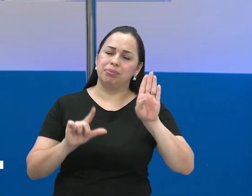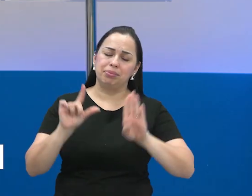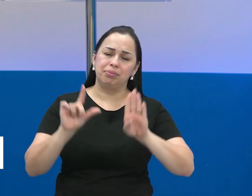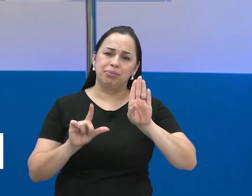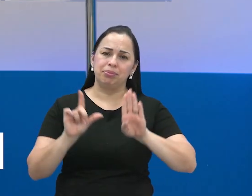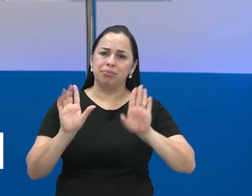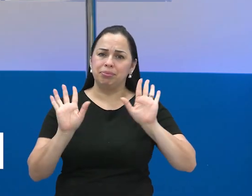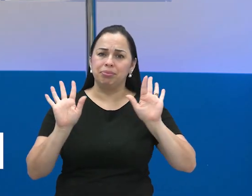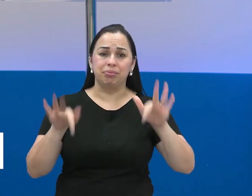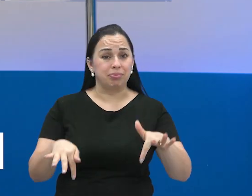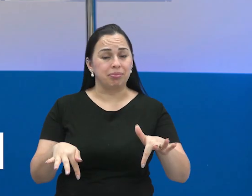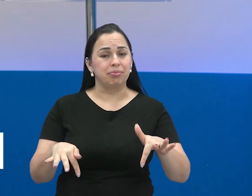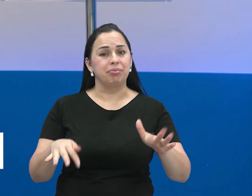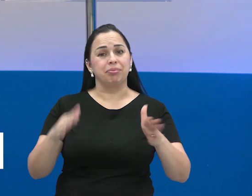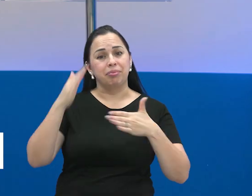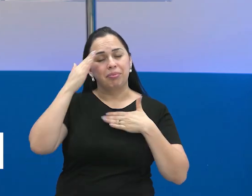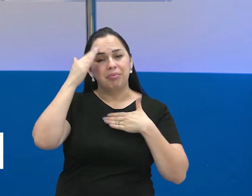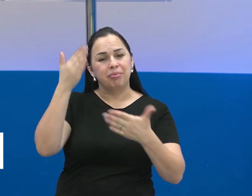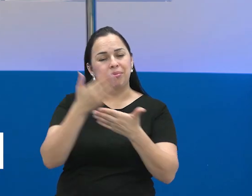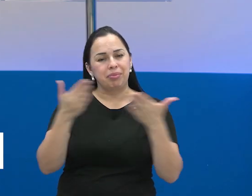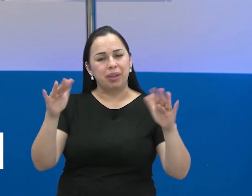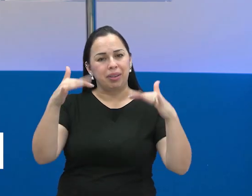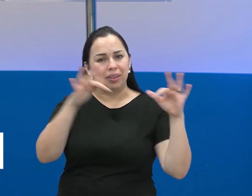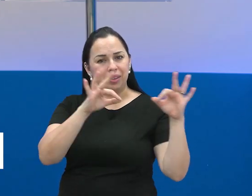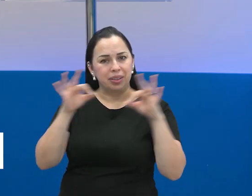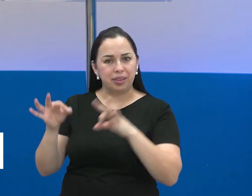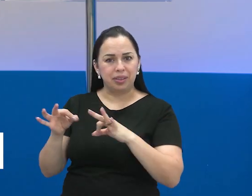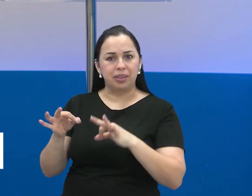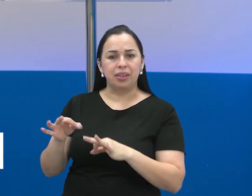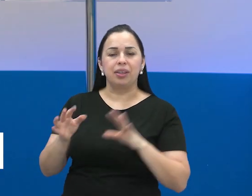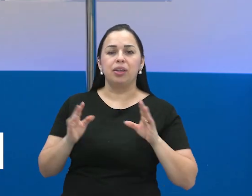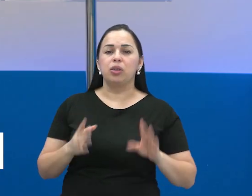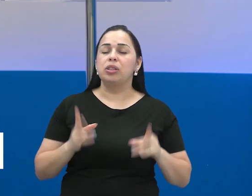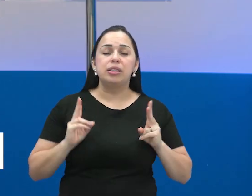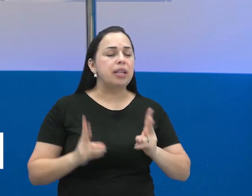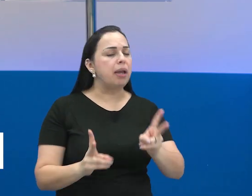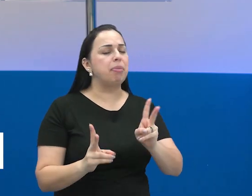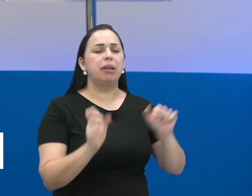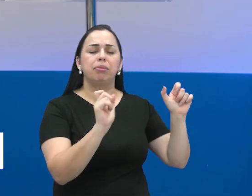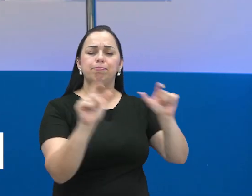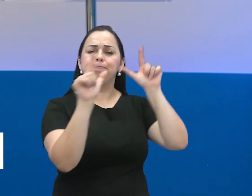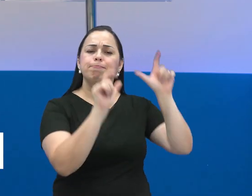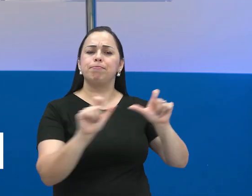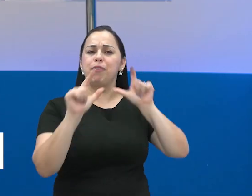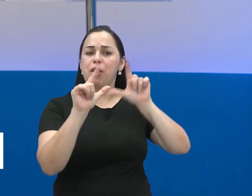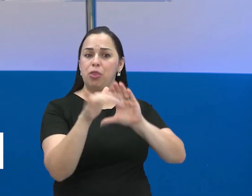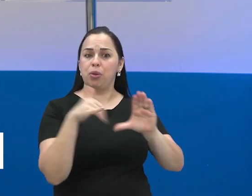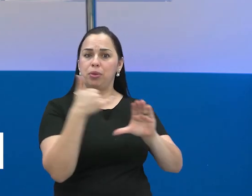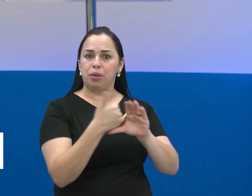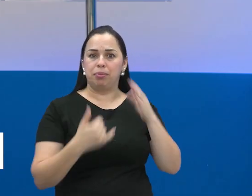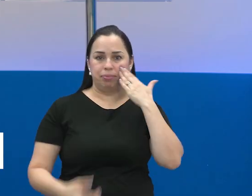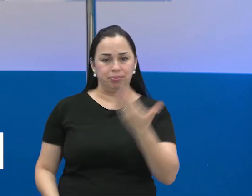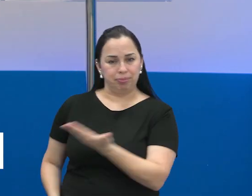Boletim Legislativo de hoje fica por aqui. Obrigada pela companhia. Todo o nosso conteúdo fica disponível no